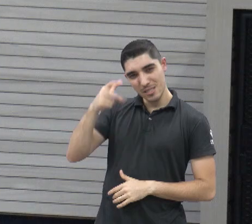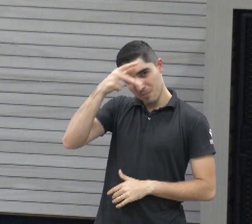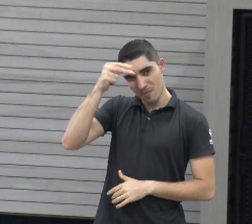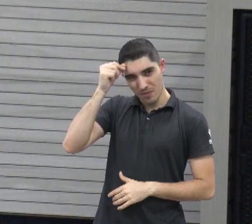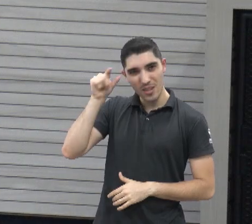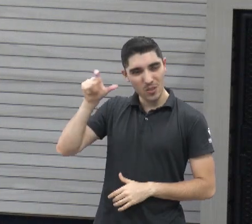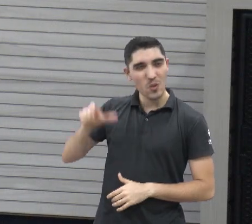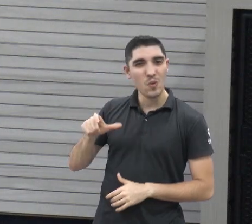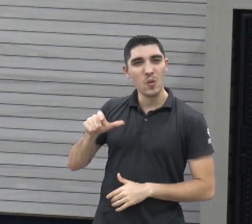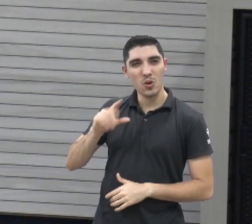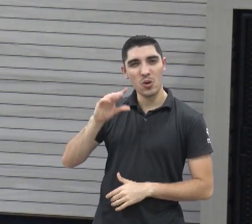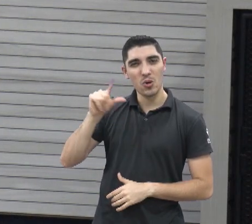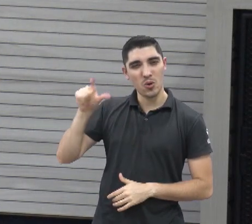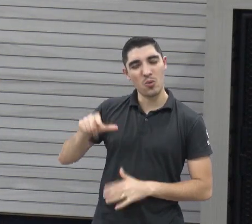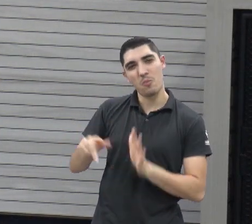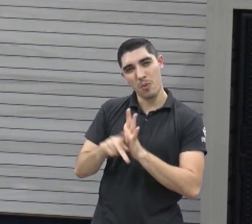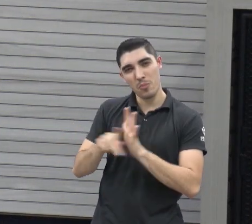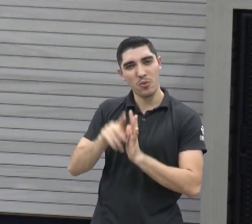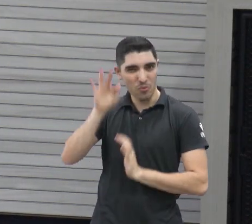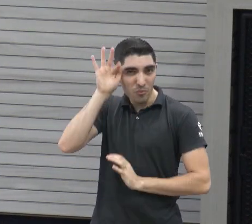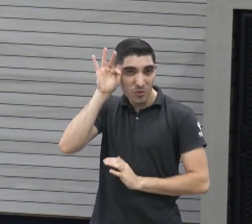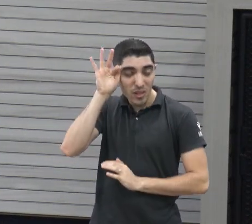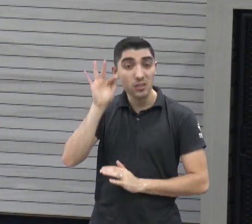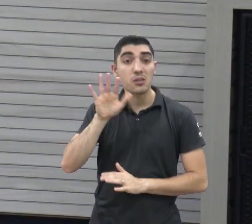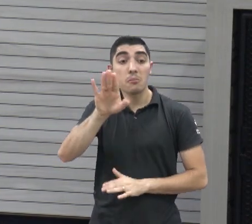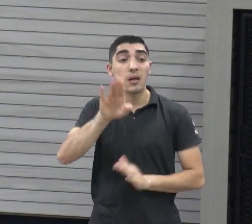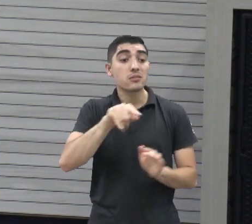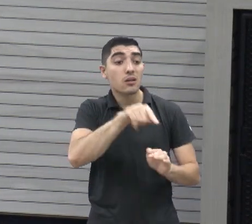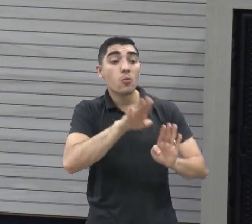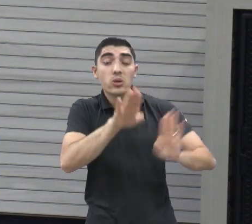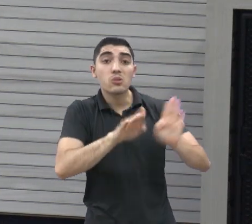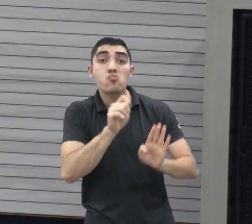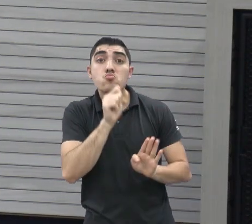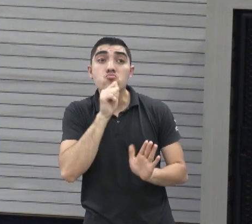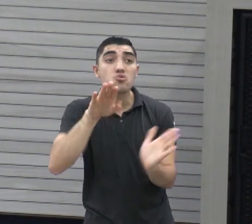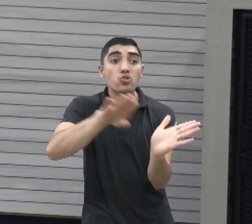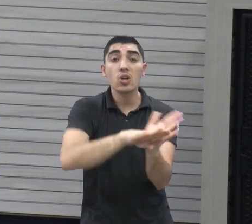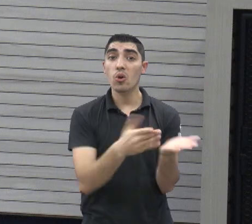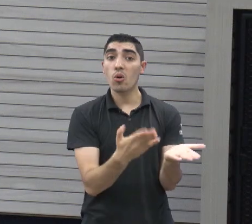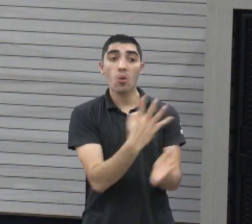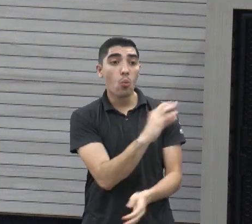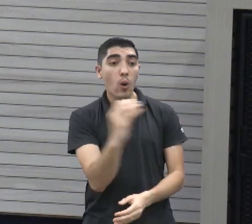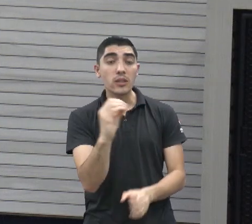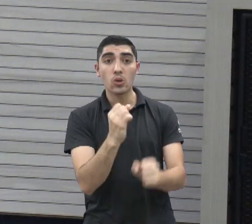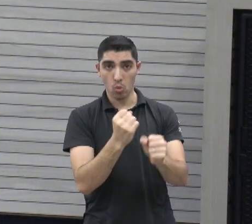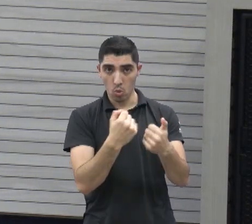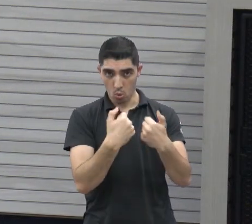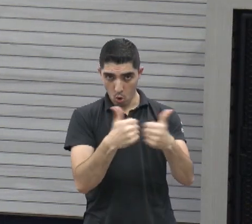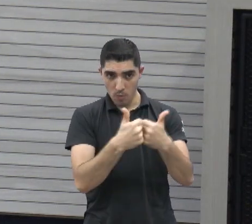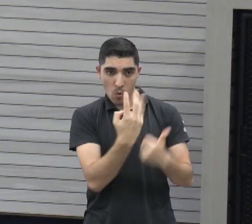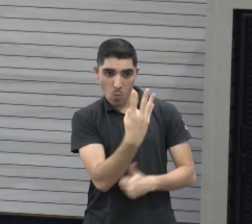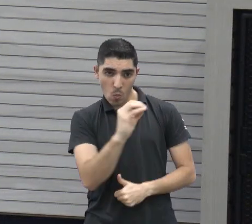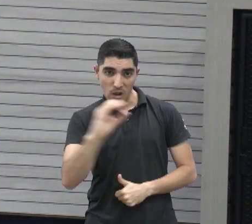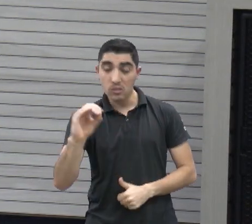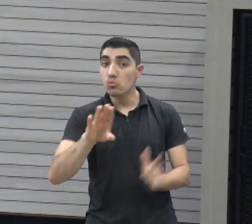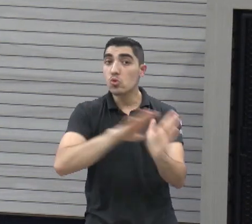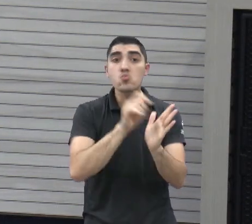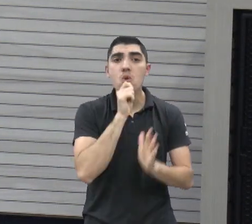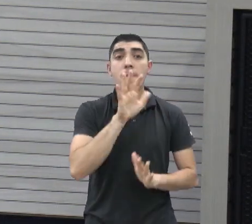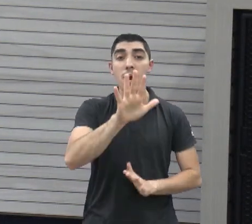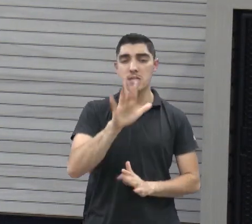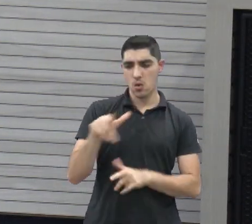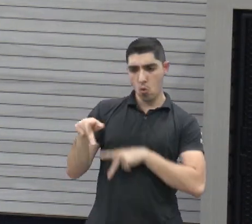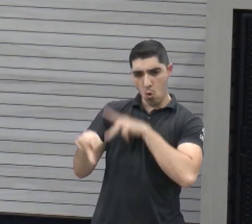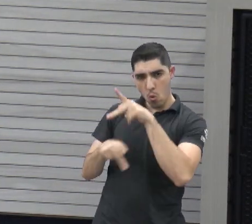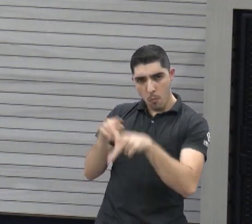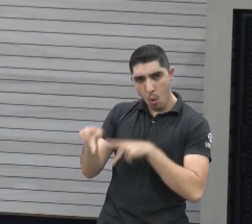ônibus não chegaram, esse edital não foi feito. E a suspeita que a gente tem, Walter, a suspeita que a população nos fala, quando